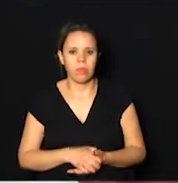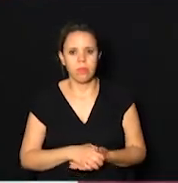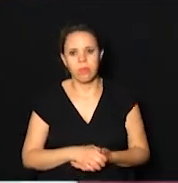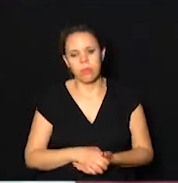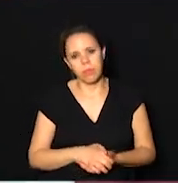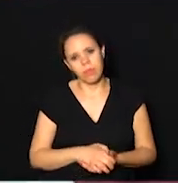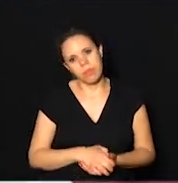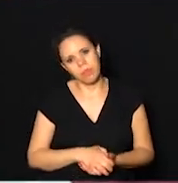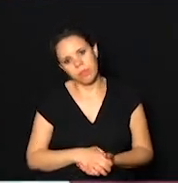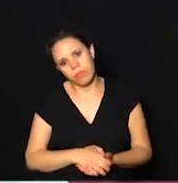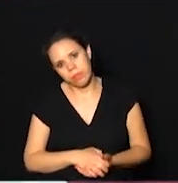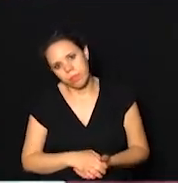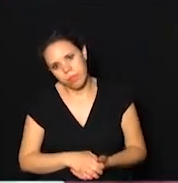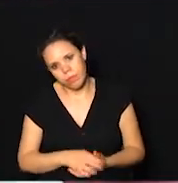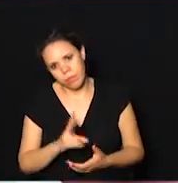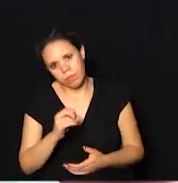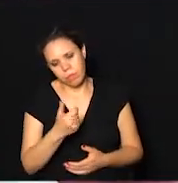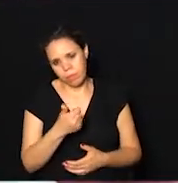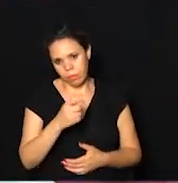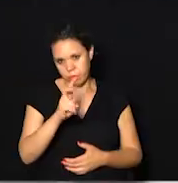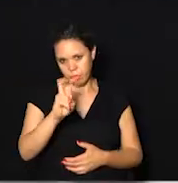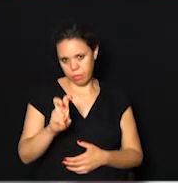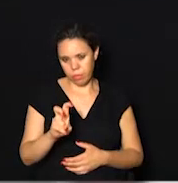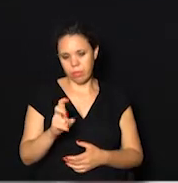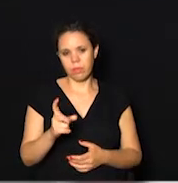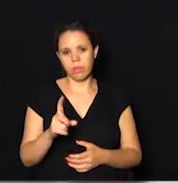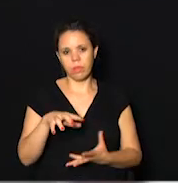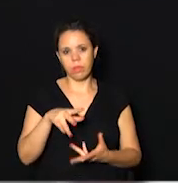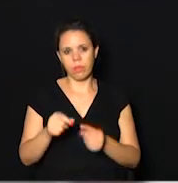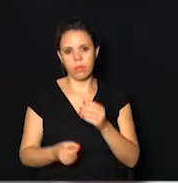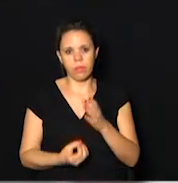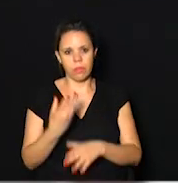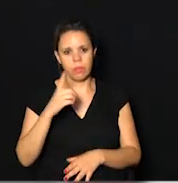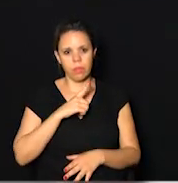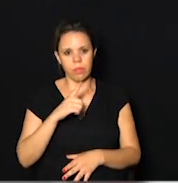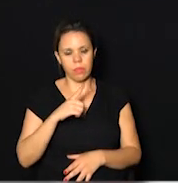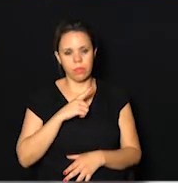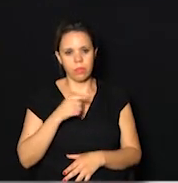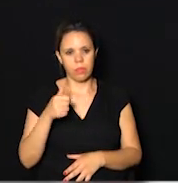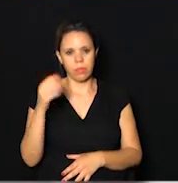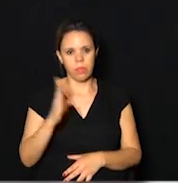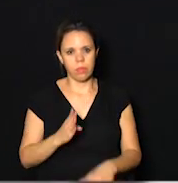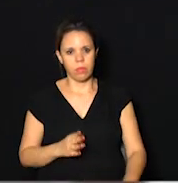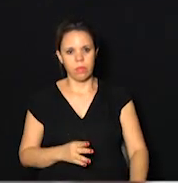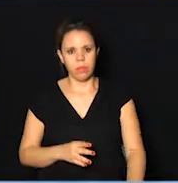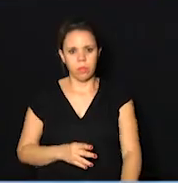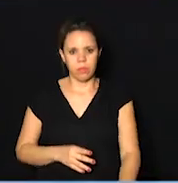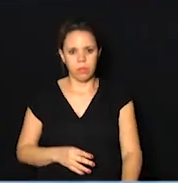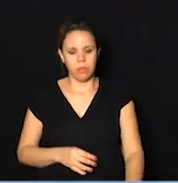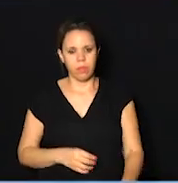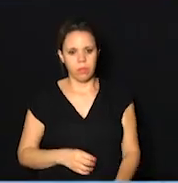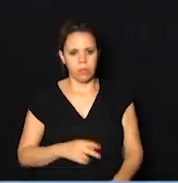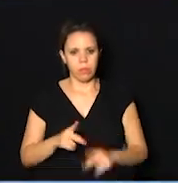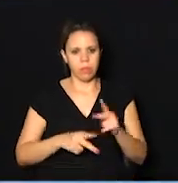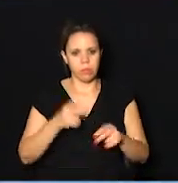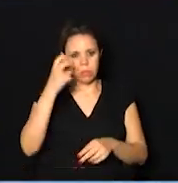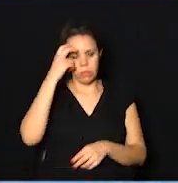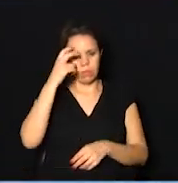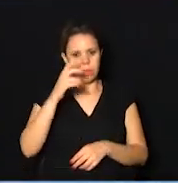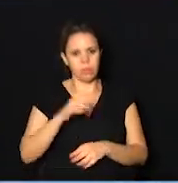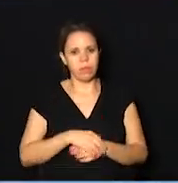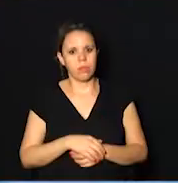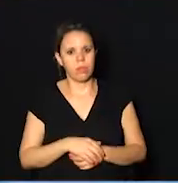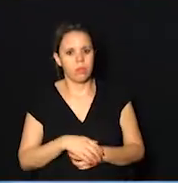e aí em 2015 mundial a gente estragou o primeiro brasileiro de acidente intelectual